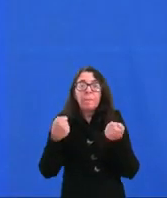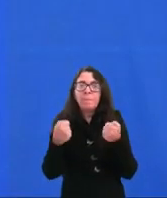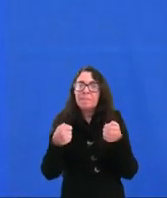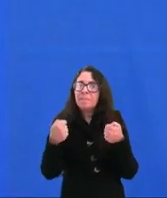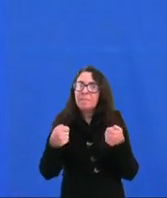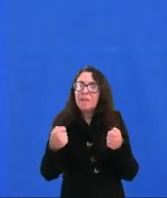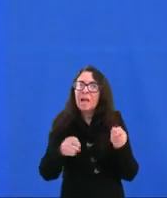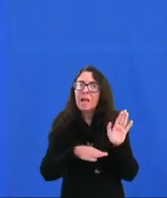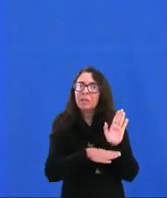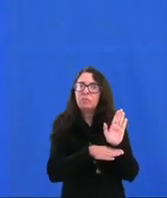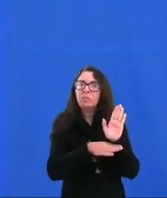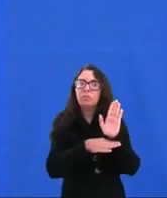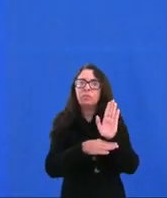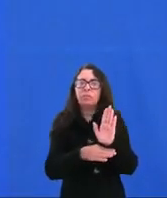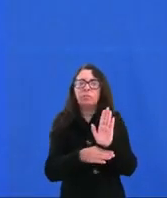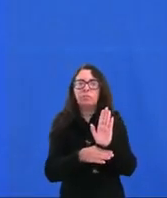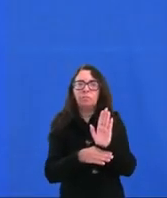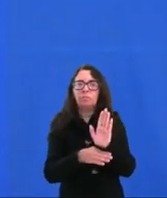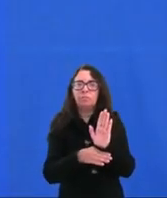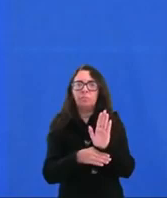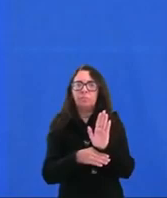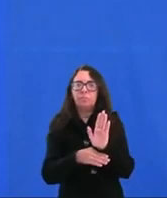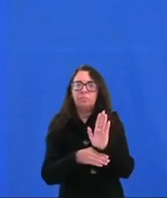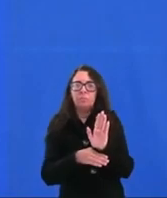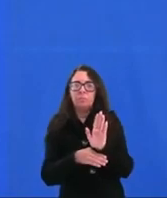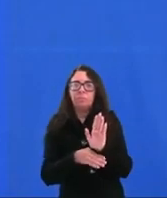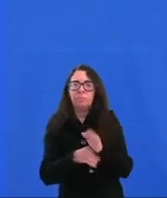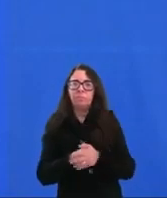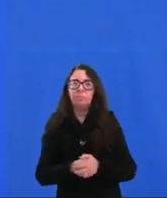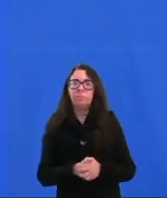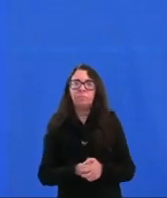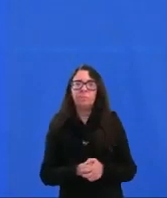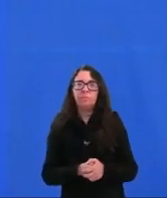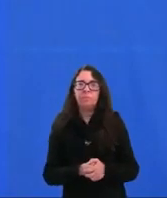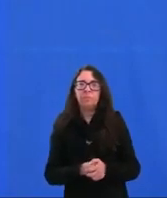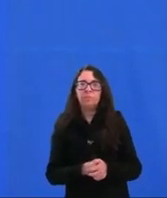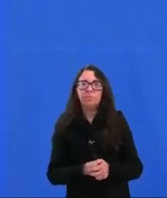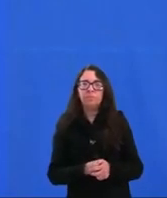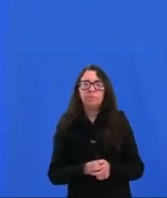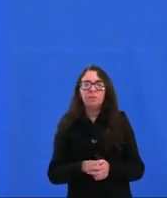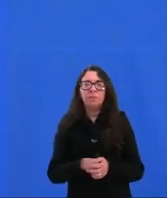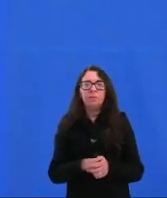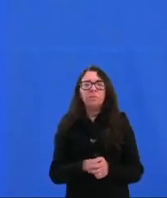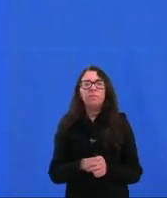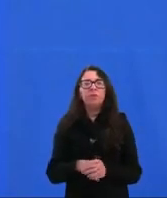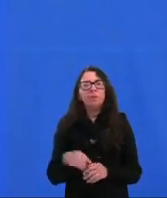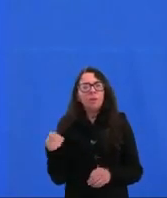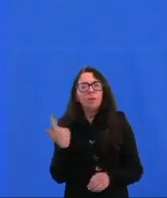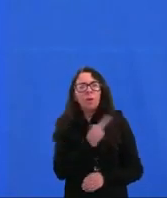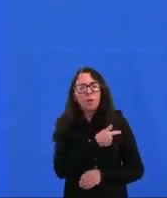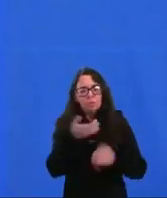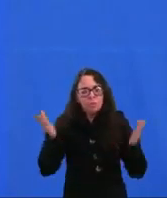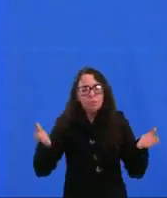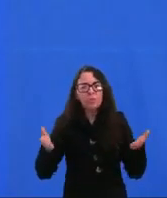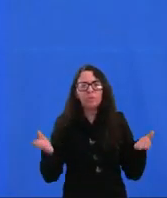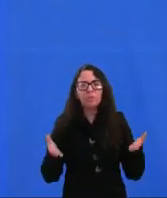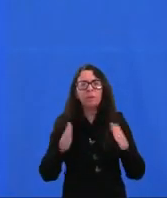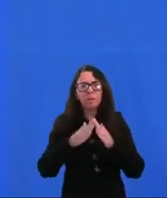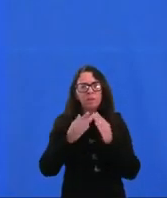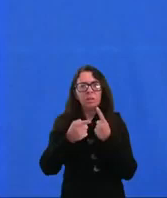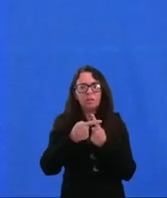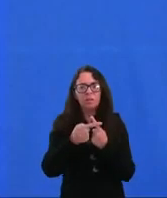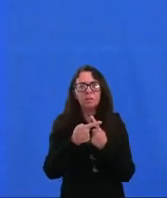ser iluminada com pessoas que estejam cheias do Espírito Santo de Deus e começam